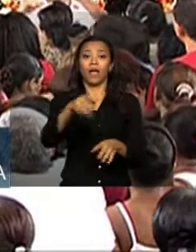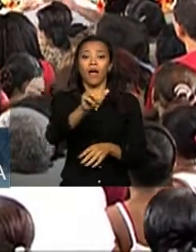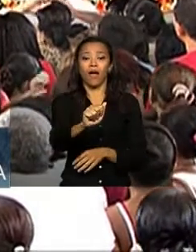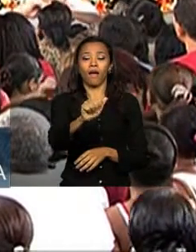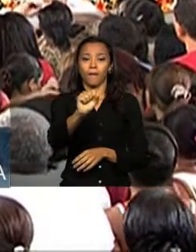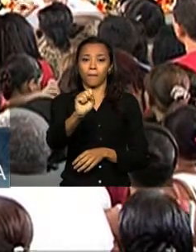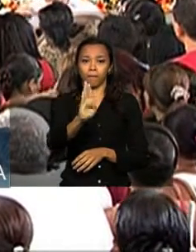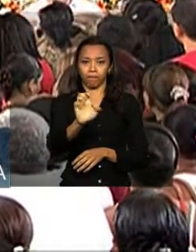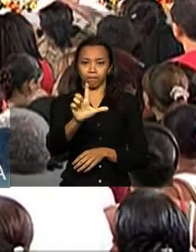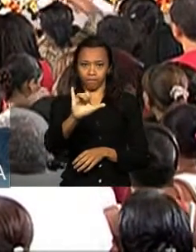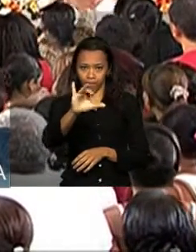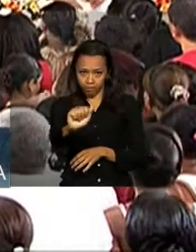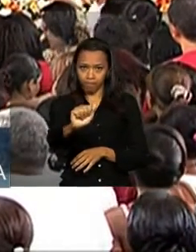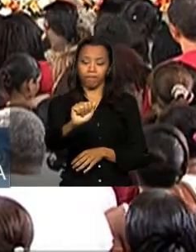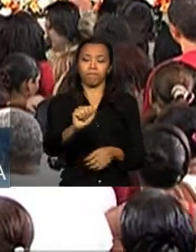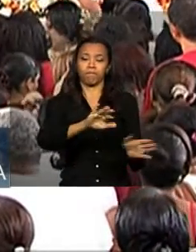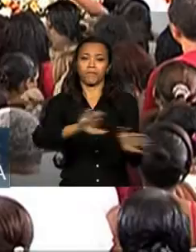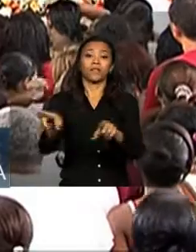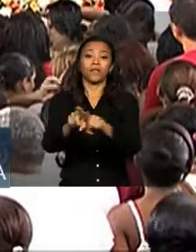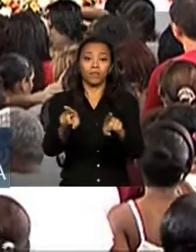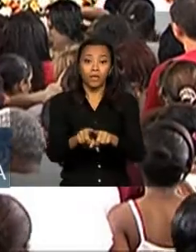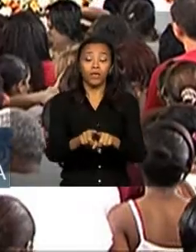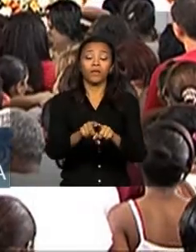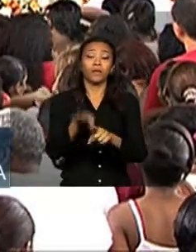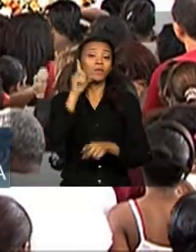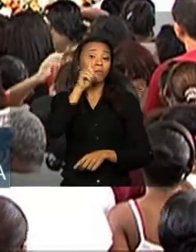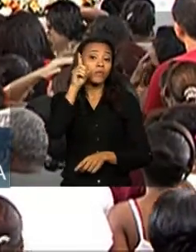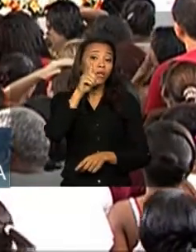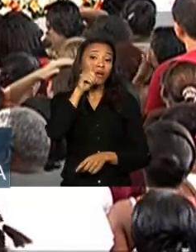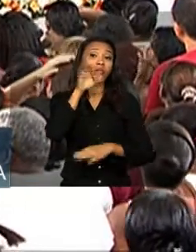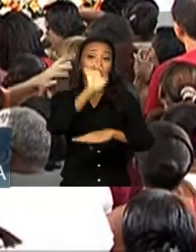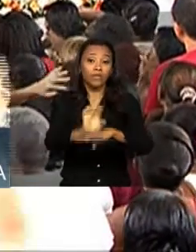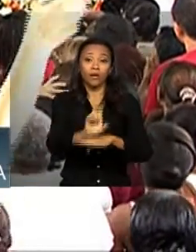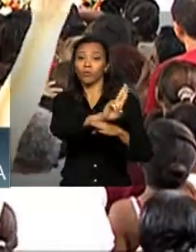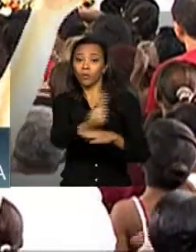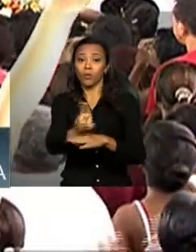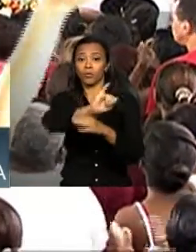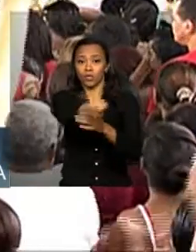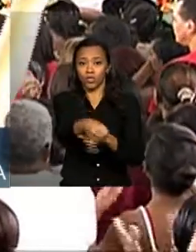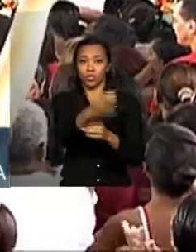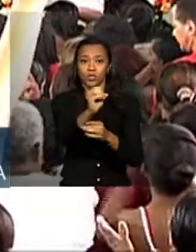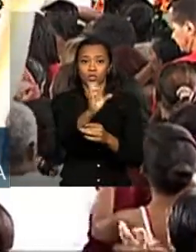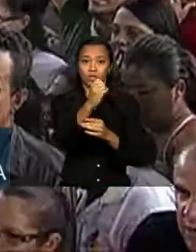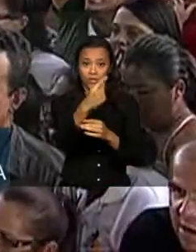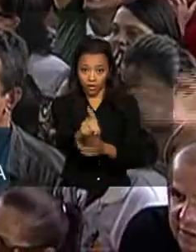grande abraço, o deputado estadual de Feira de Santana, Zé Neto, líder do governo.